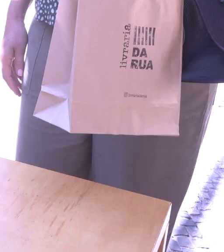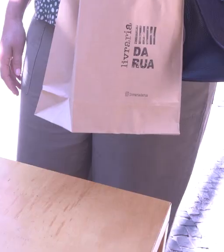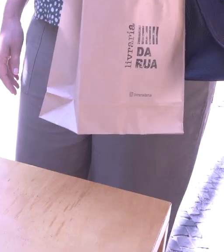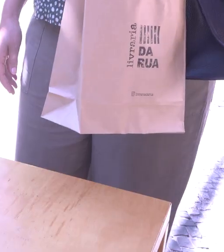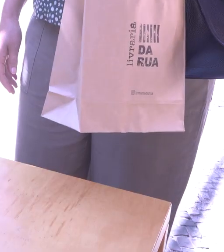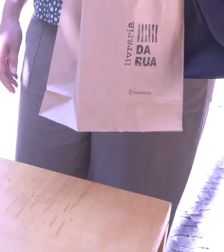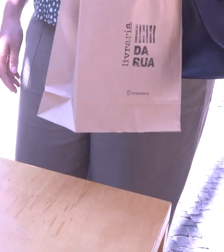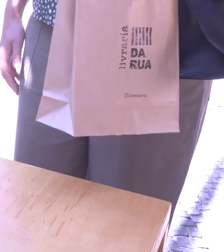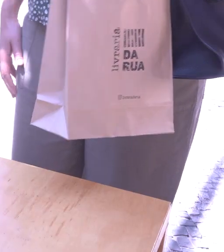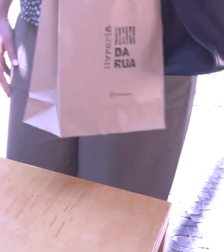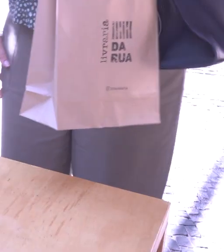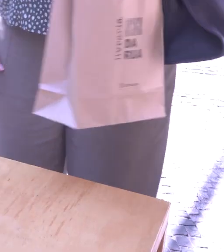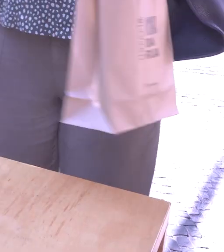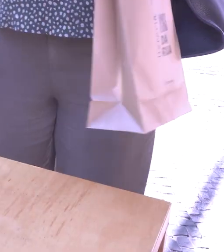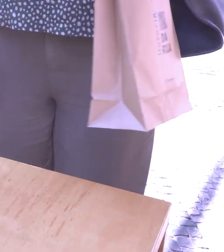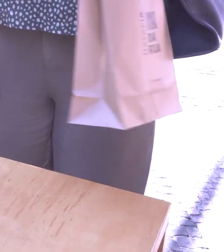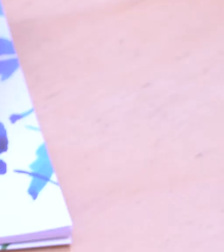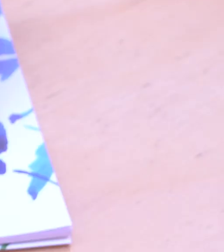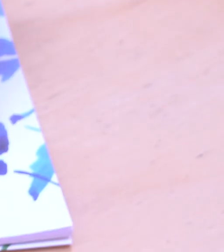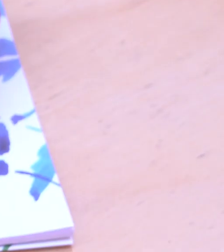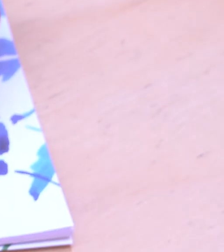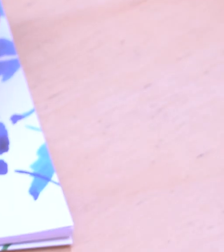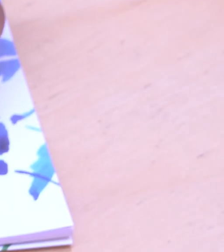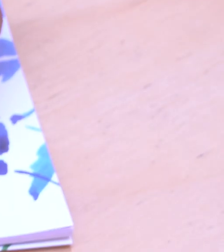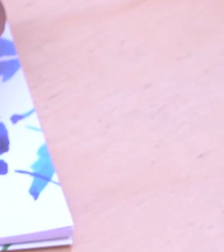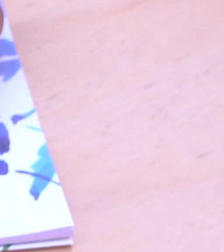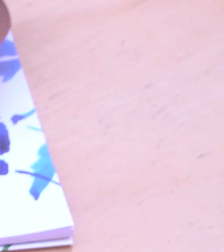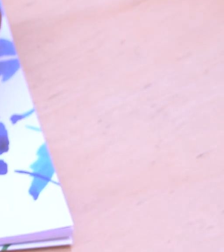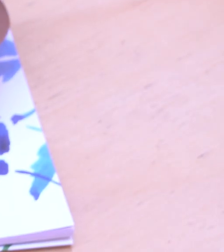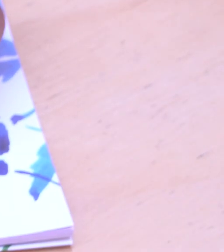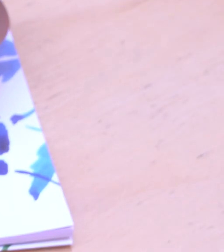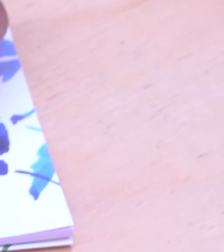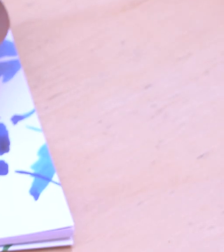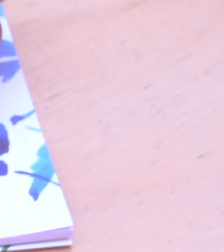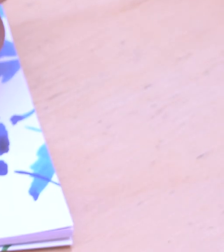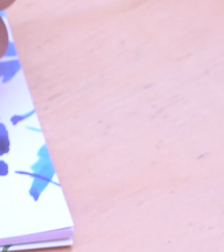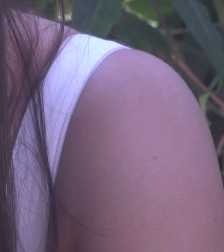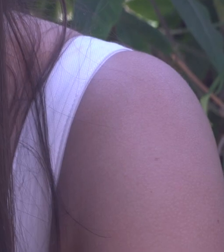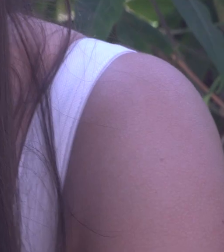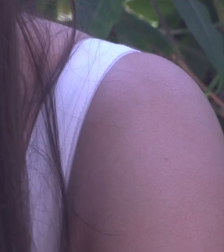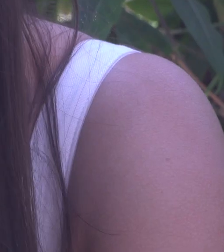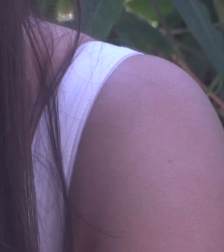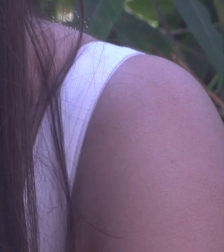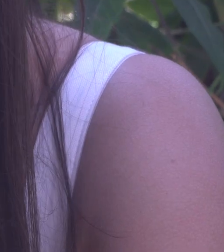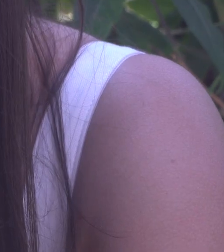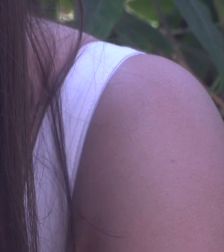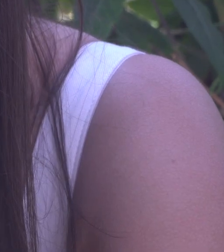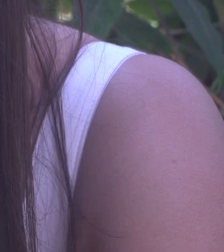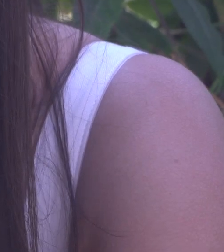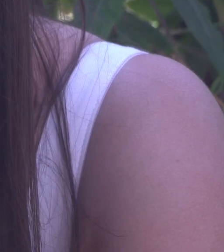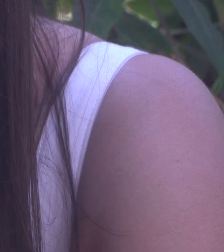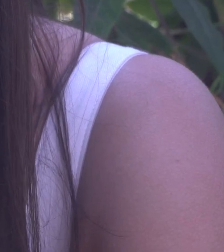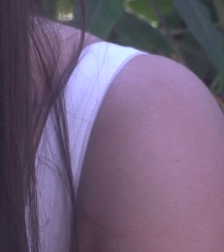Sentada em uma mesa na calçada, Sofia recebe o público para dar autógrafos, conversar e tirar fotos.